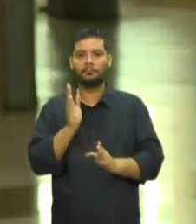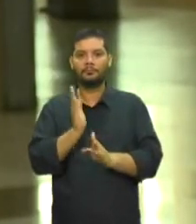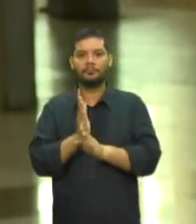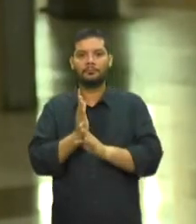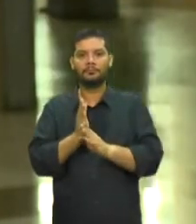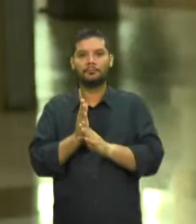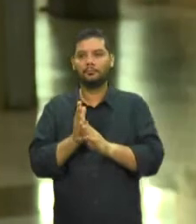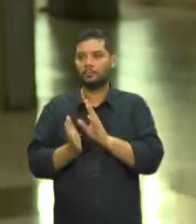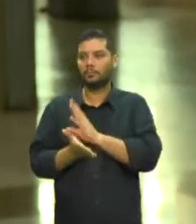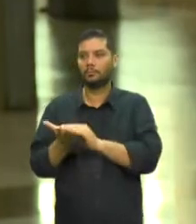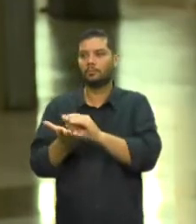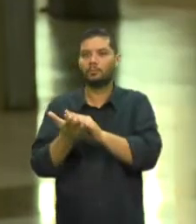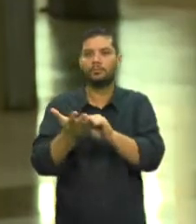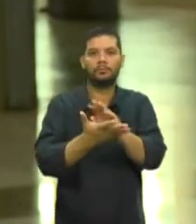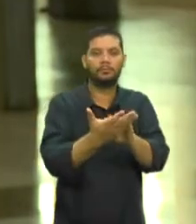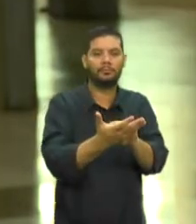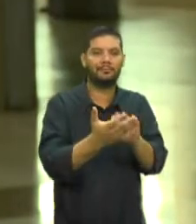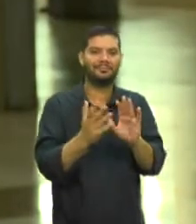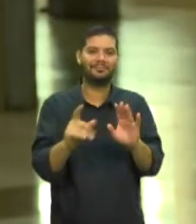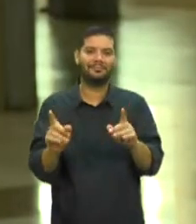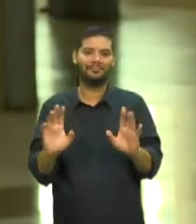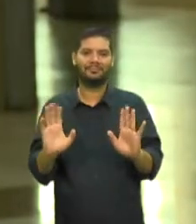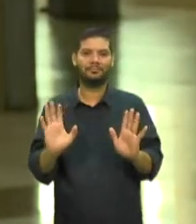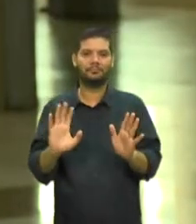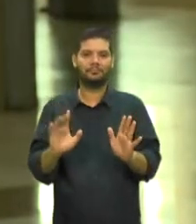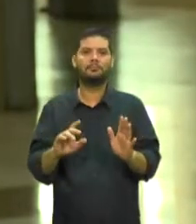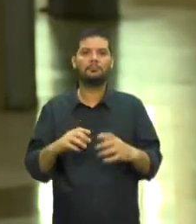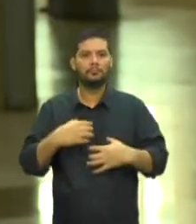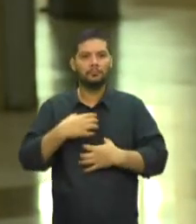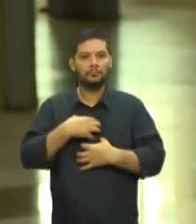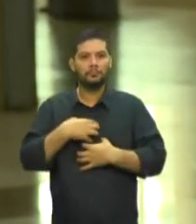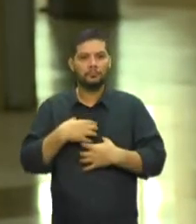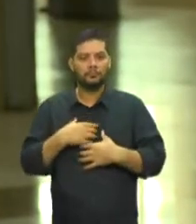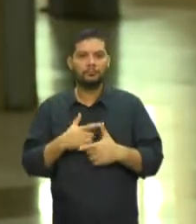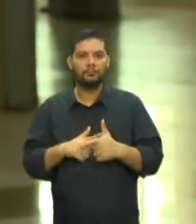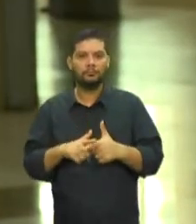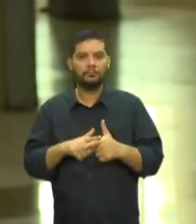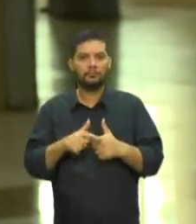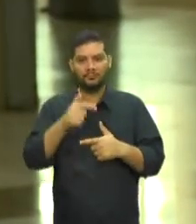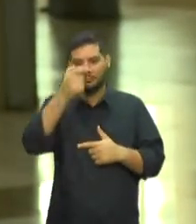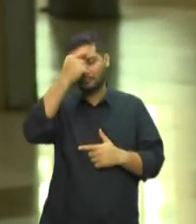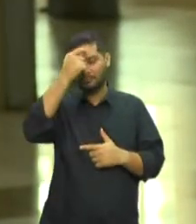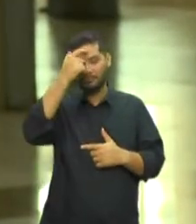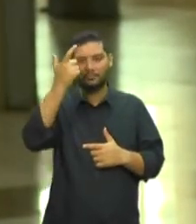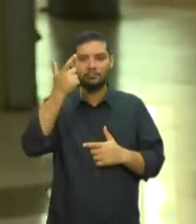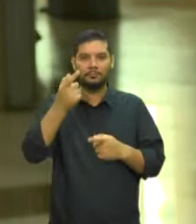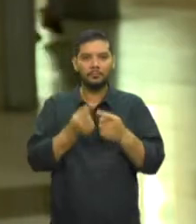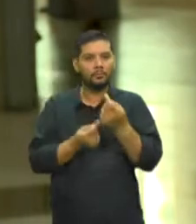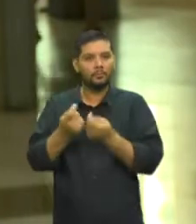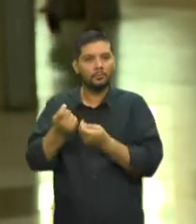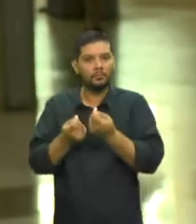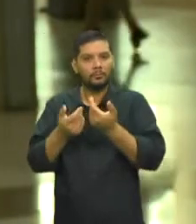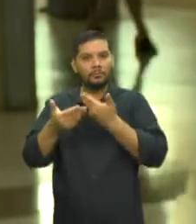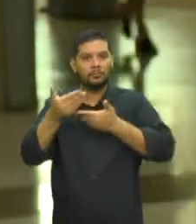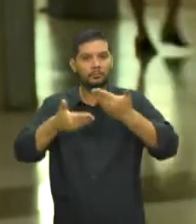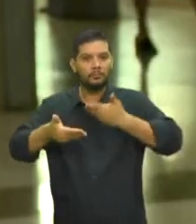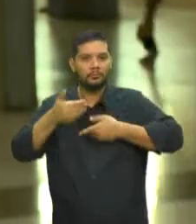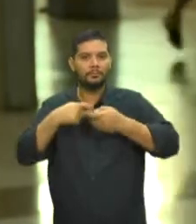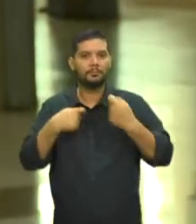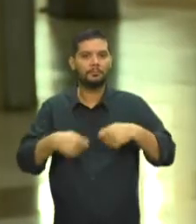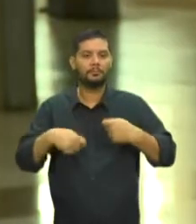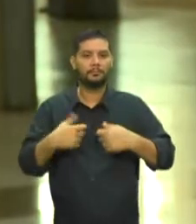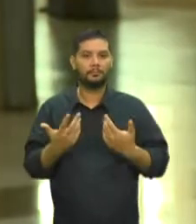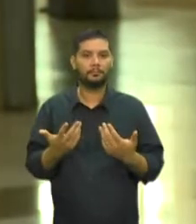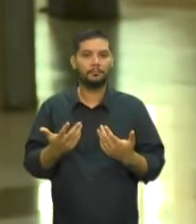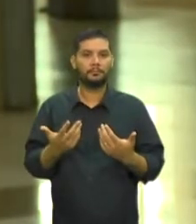né, a gente sabe que hoje não é assim, que as pessoas sofrem mesmo transtornos mentais, que precisam ser controlados, ser tratados, né, e ser abordados de uma forma mesmo